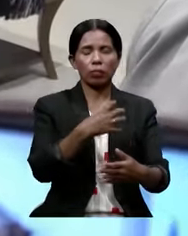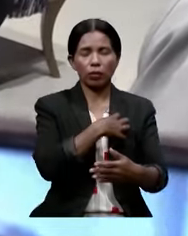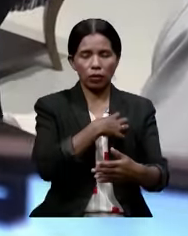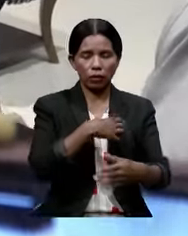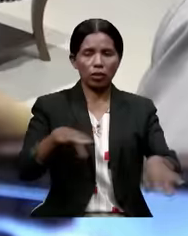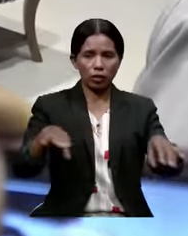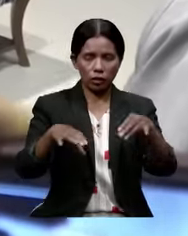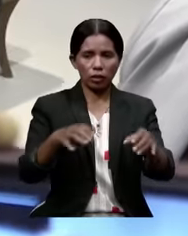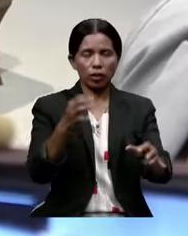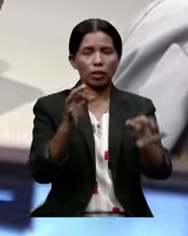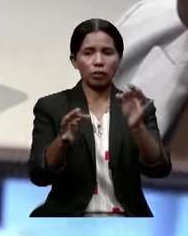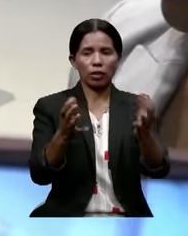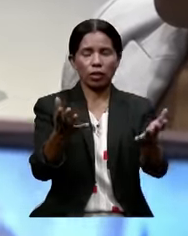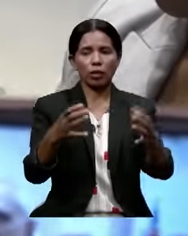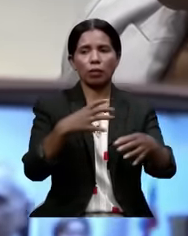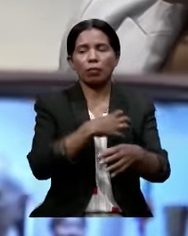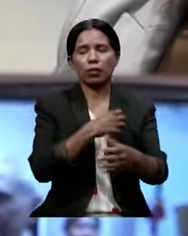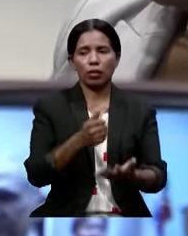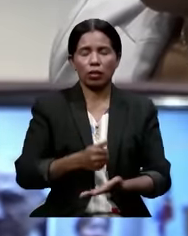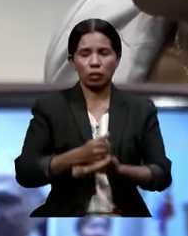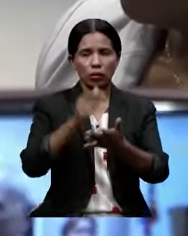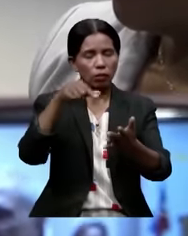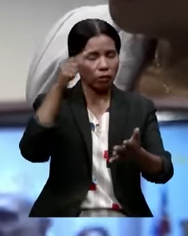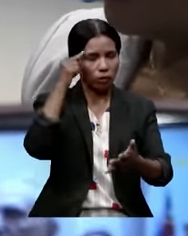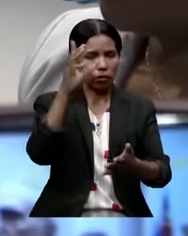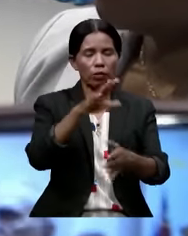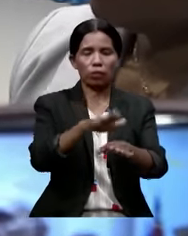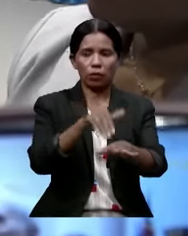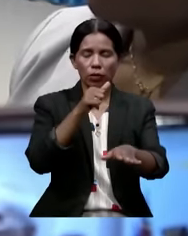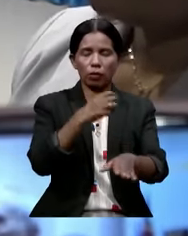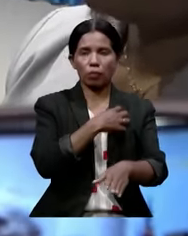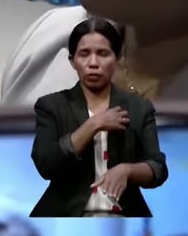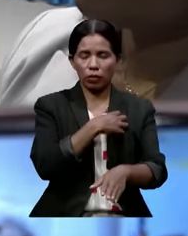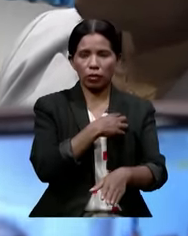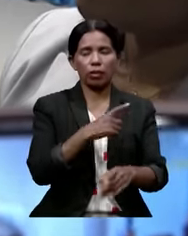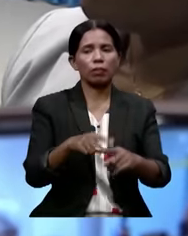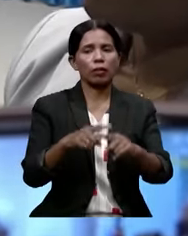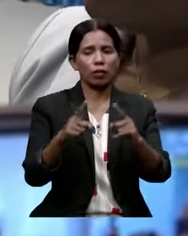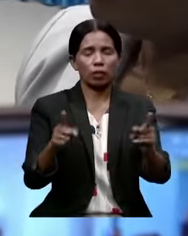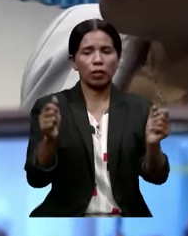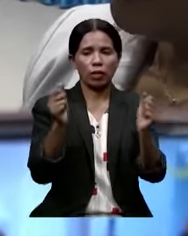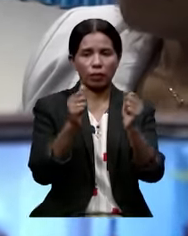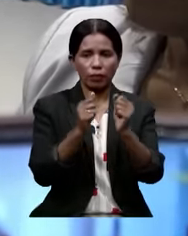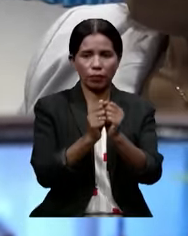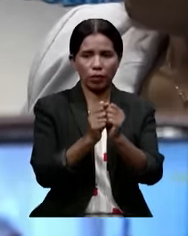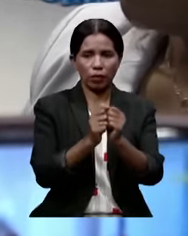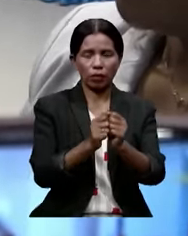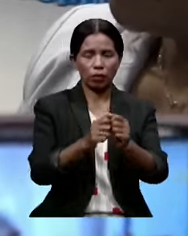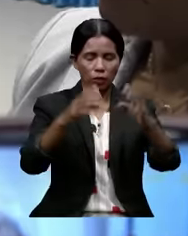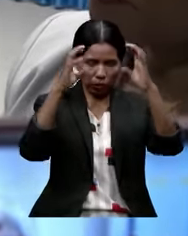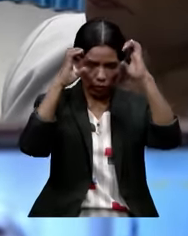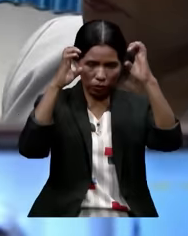acara, polícia apoia o governo, é um bolo polícia, mas ho educação,